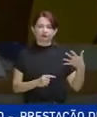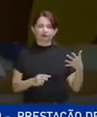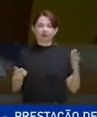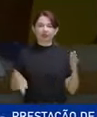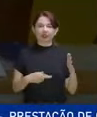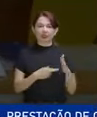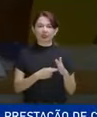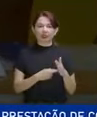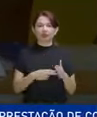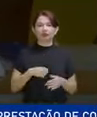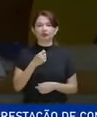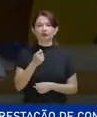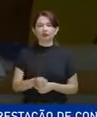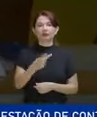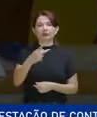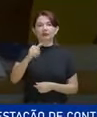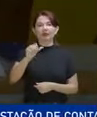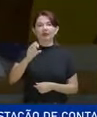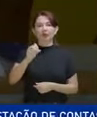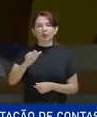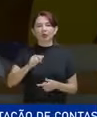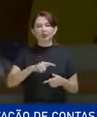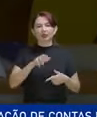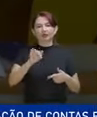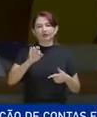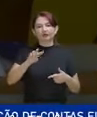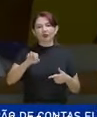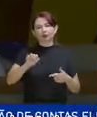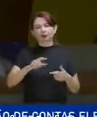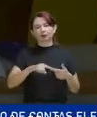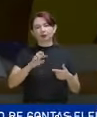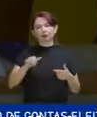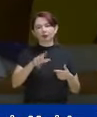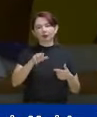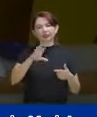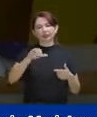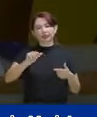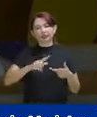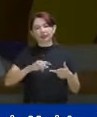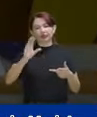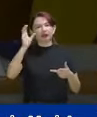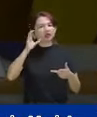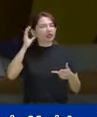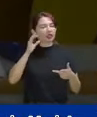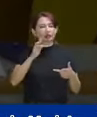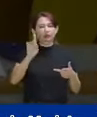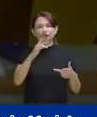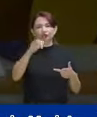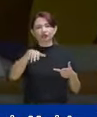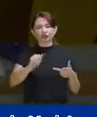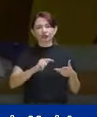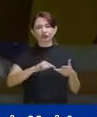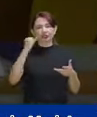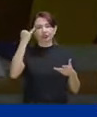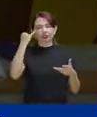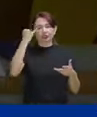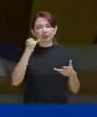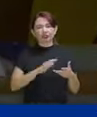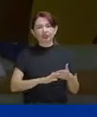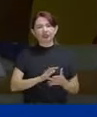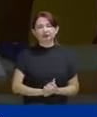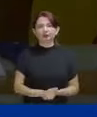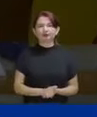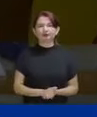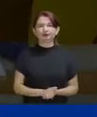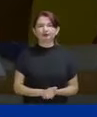relatoria da juíza Paula Santos, e os vogais Rivaldo Valente, Carmo Antônio, Juscelio Neto, Paulo Madeira, Tina Souza e João Lages.